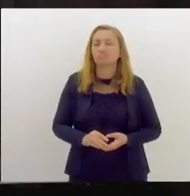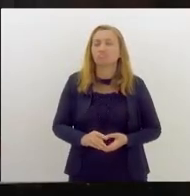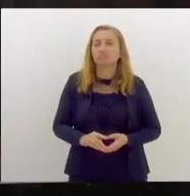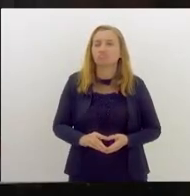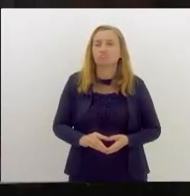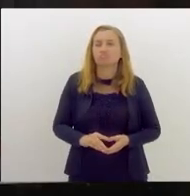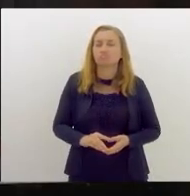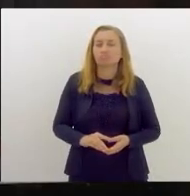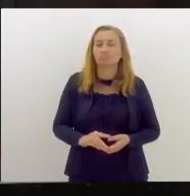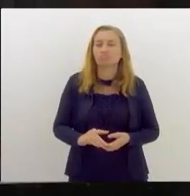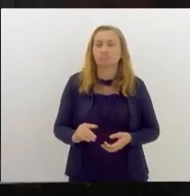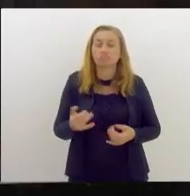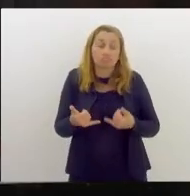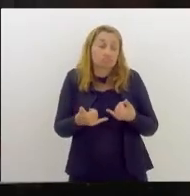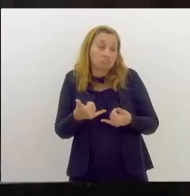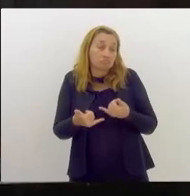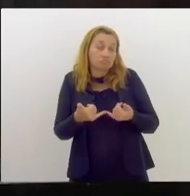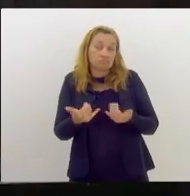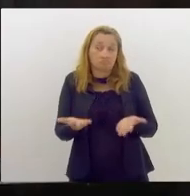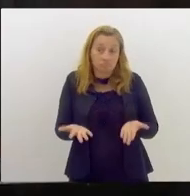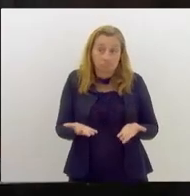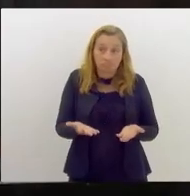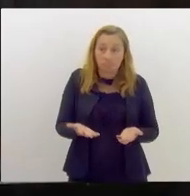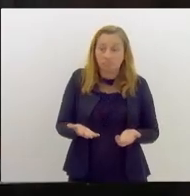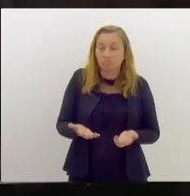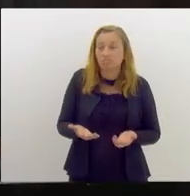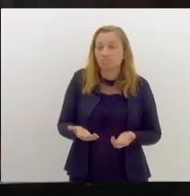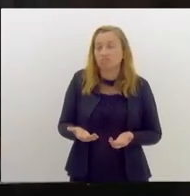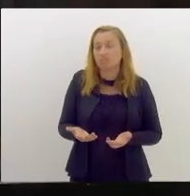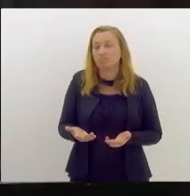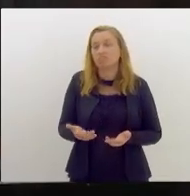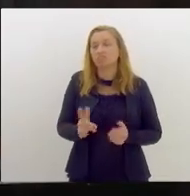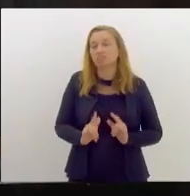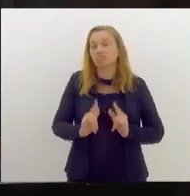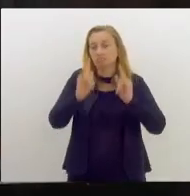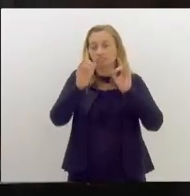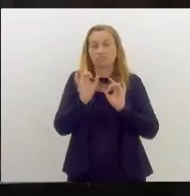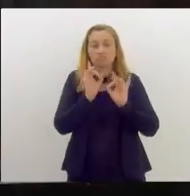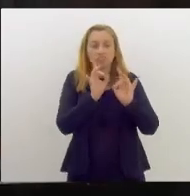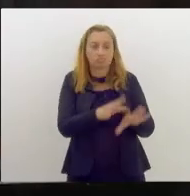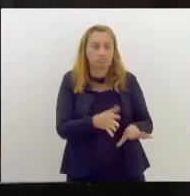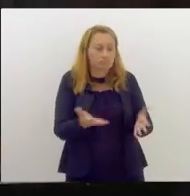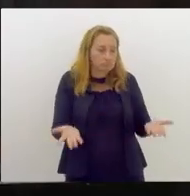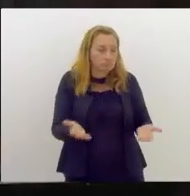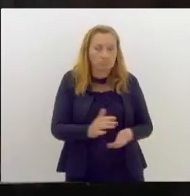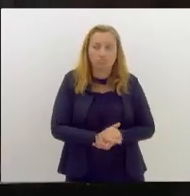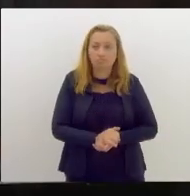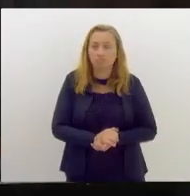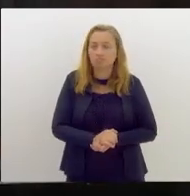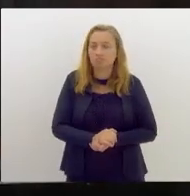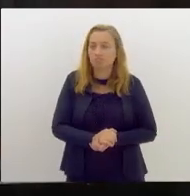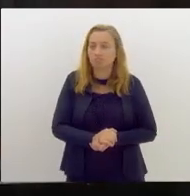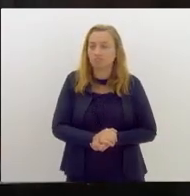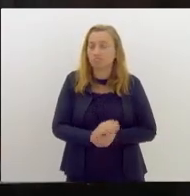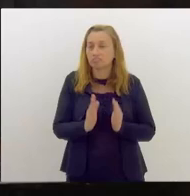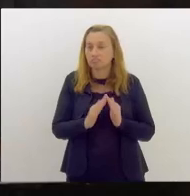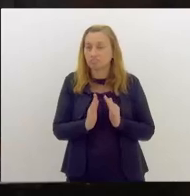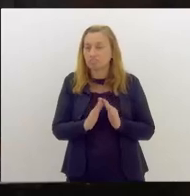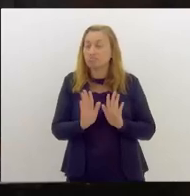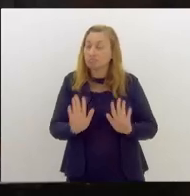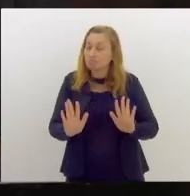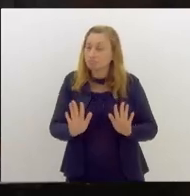por hobby Renata ninguém tem por hobby ocupar eles abandonados é sem condições mínimas de moradia